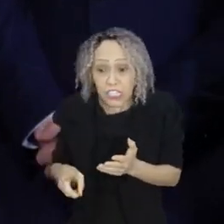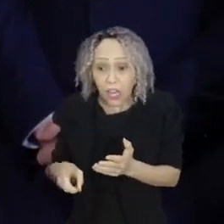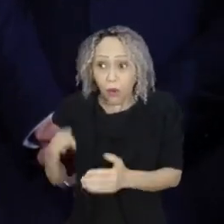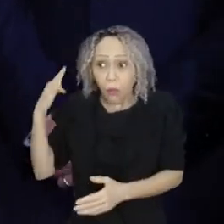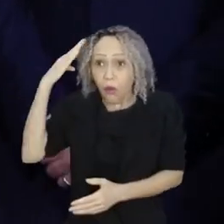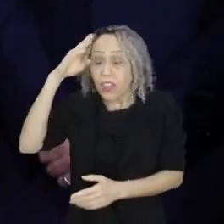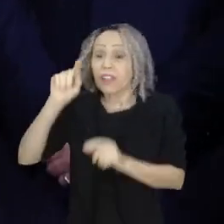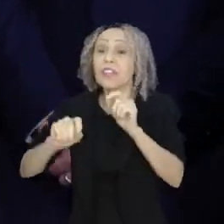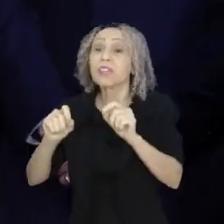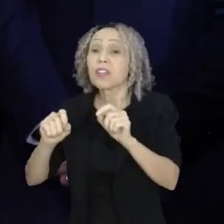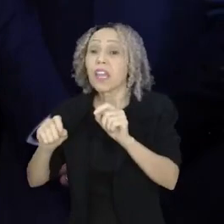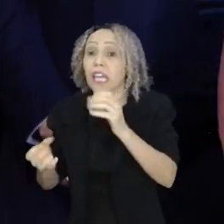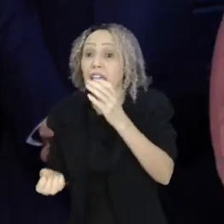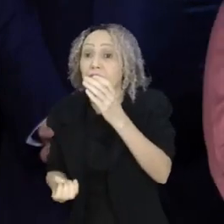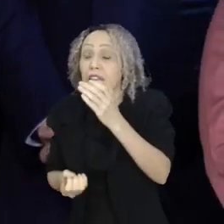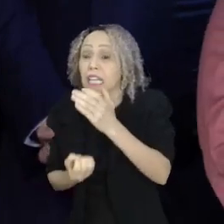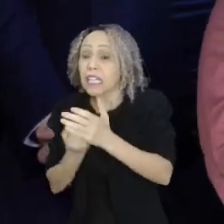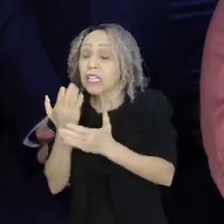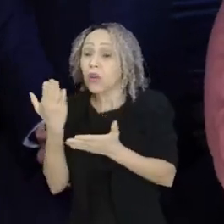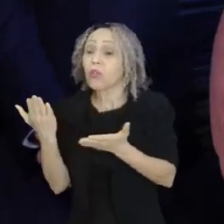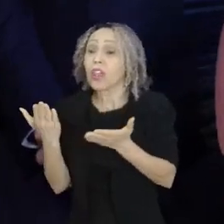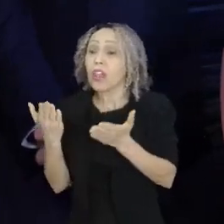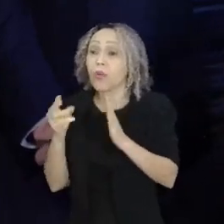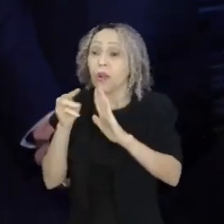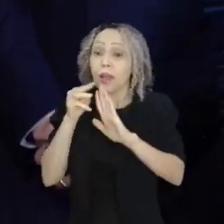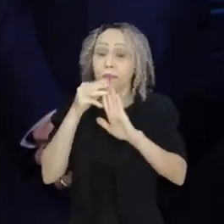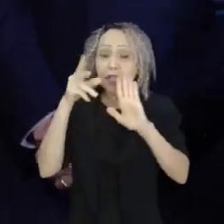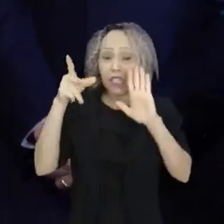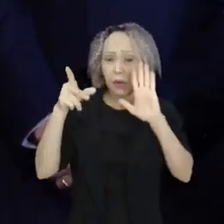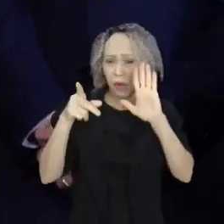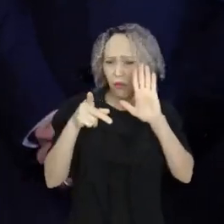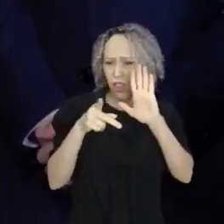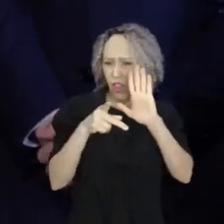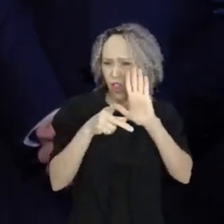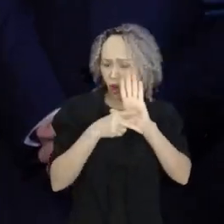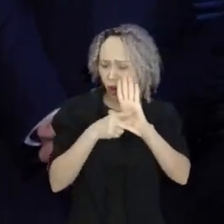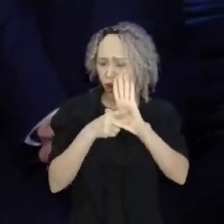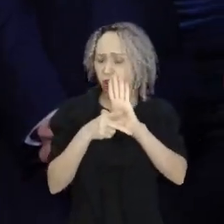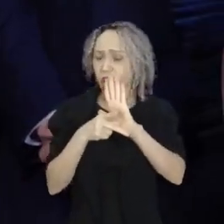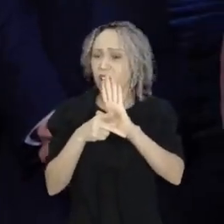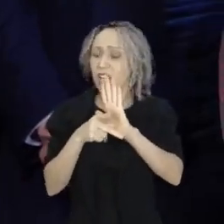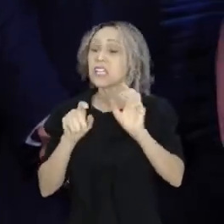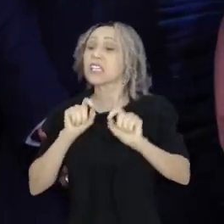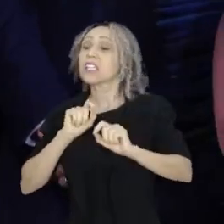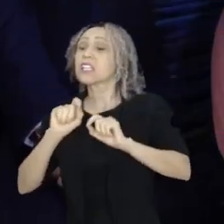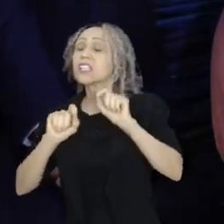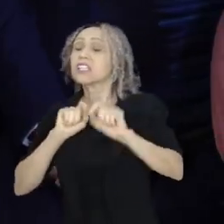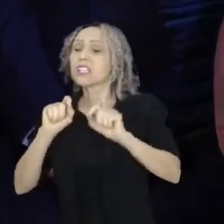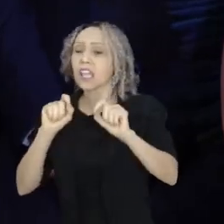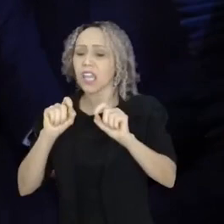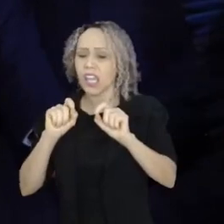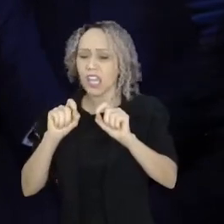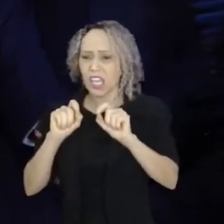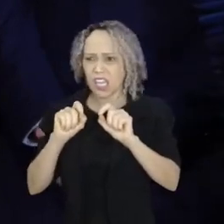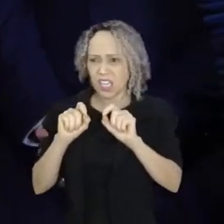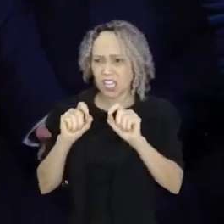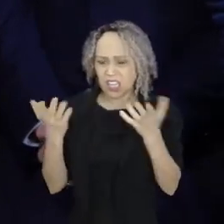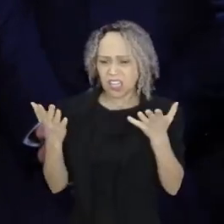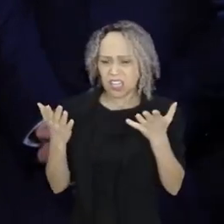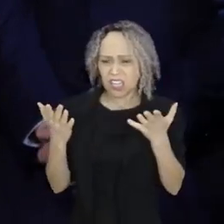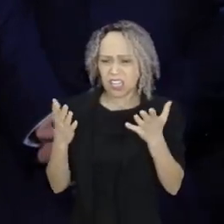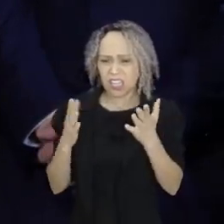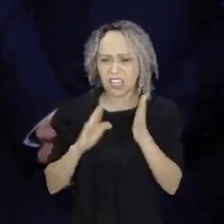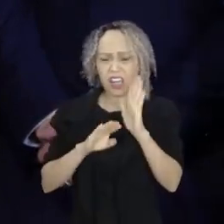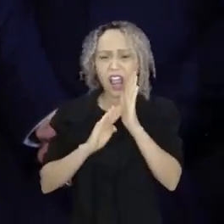quem sabe na perspectiva de achar que o povo vai colocar nas nossas costas isso. Vocês estão lembrados do que eu dizia?